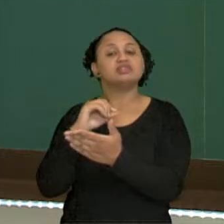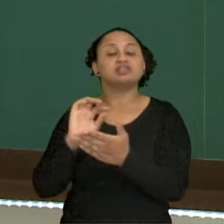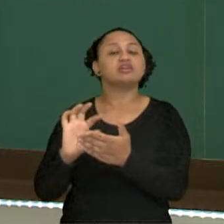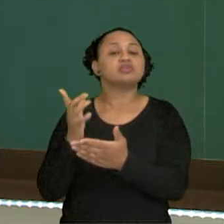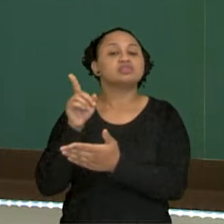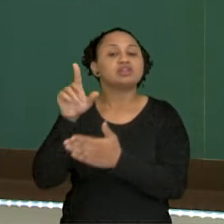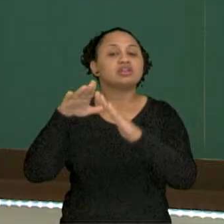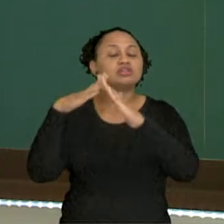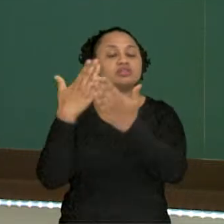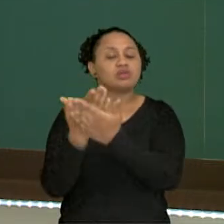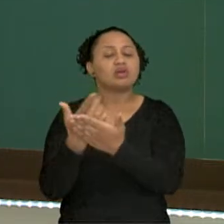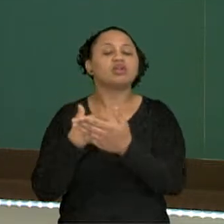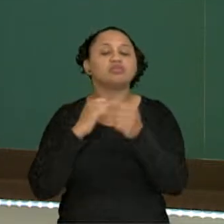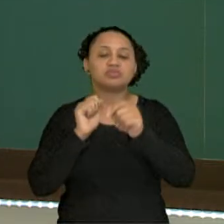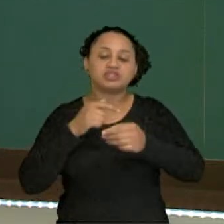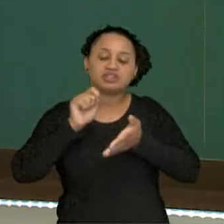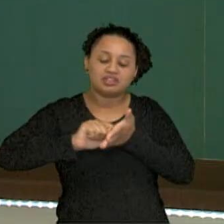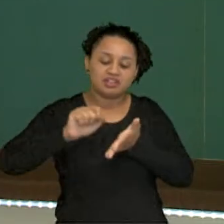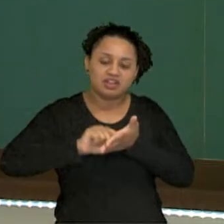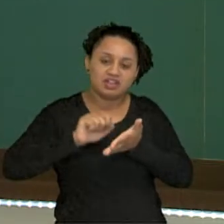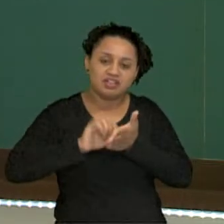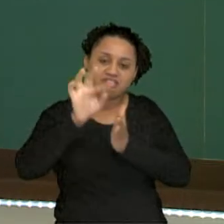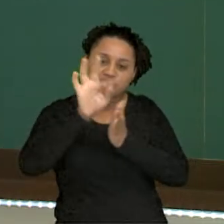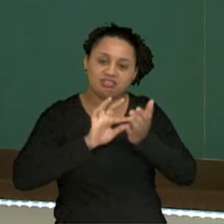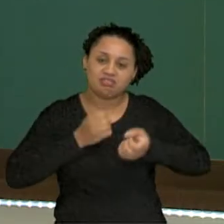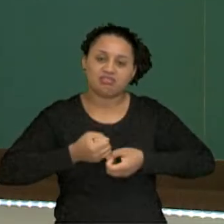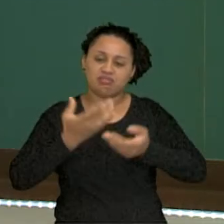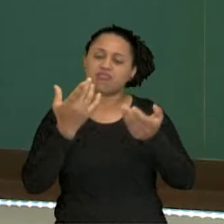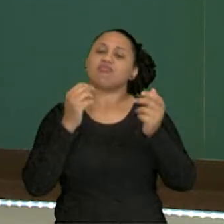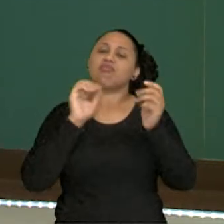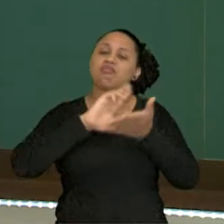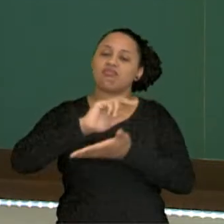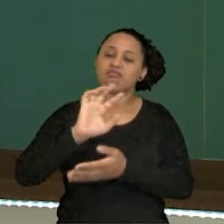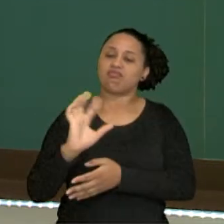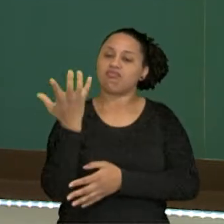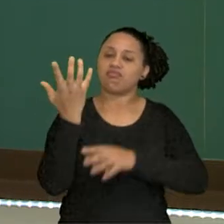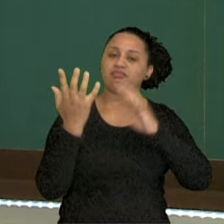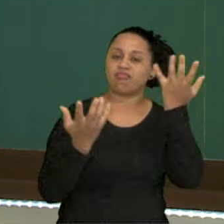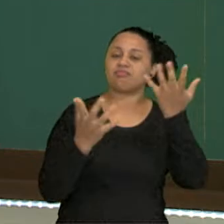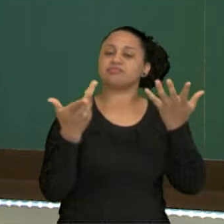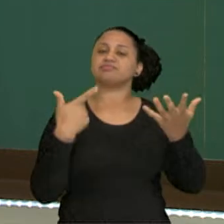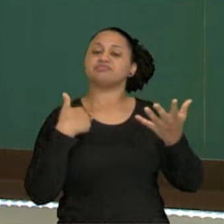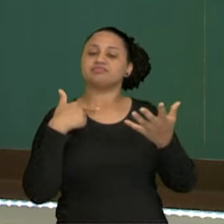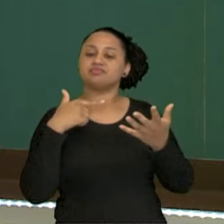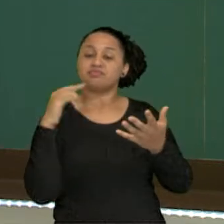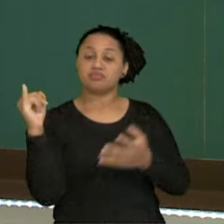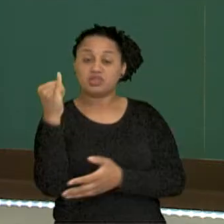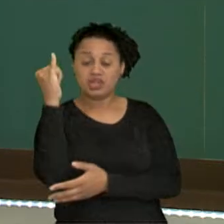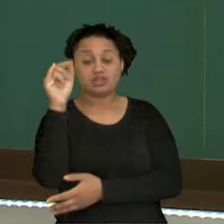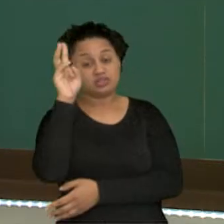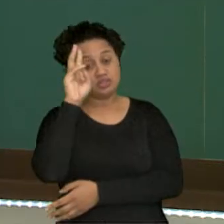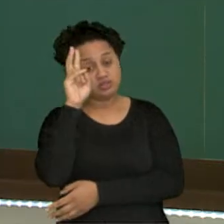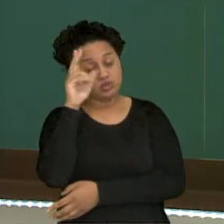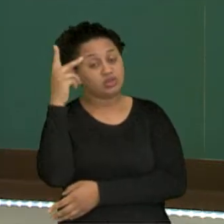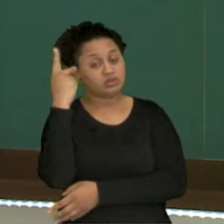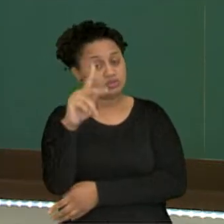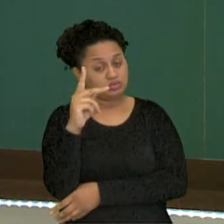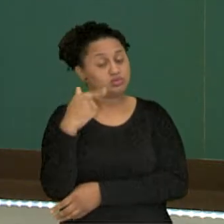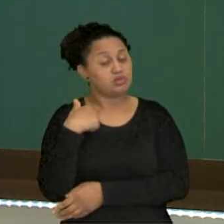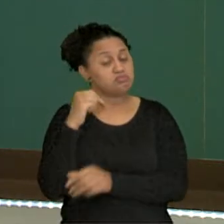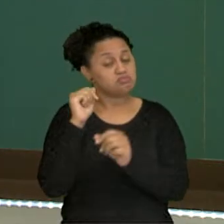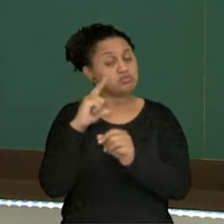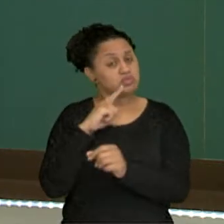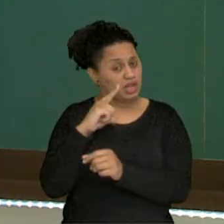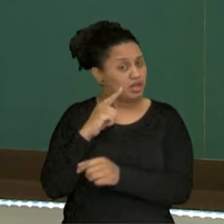provavelmente seriam um excelente depoimento. São vários fatos, né, fatos marcantes que aconteceram com você.